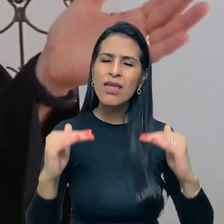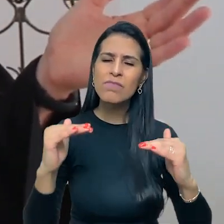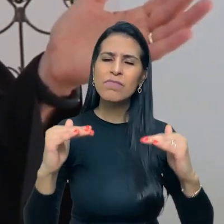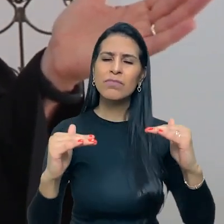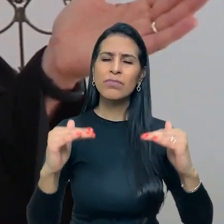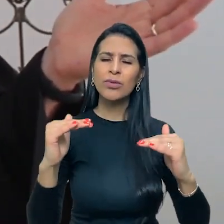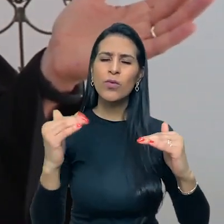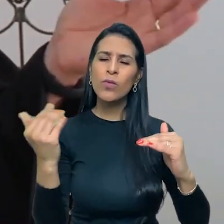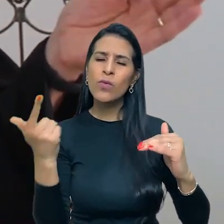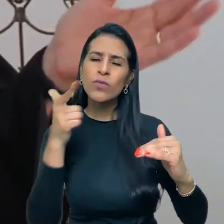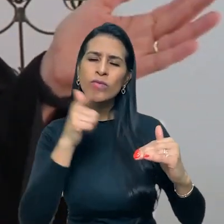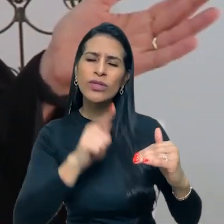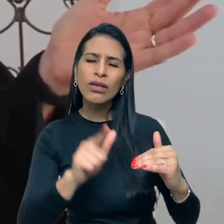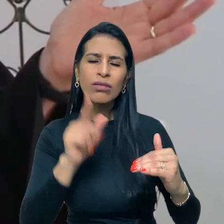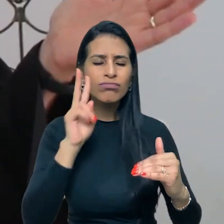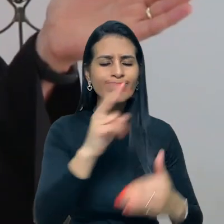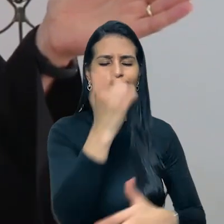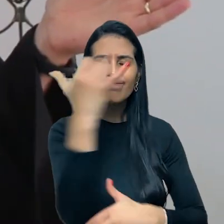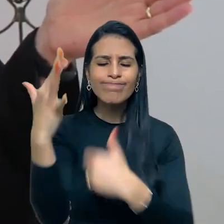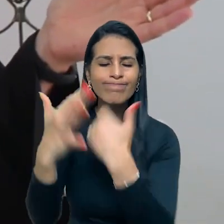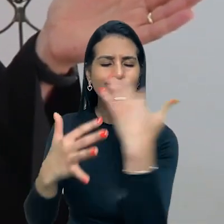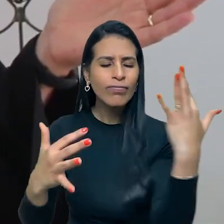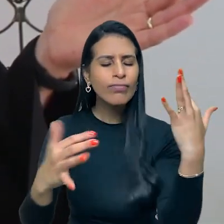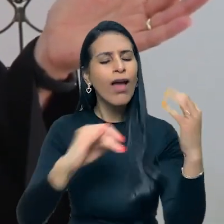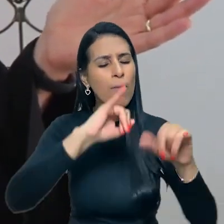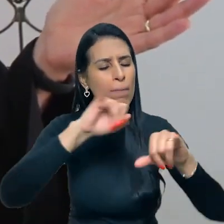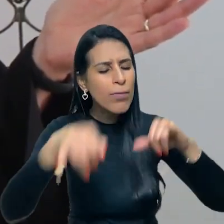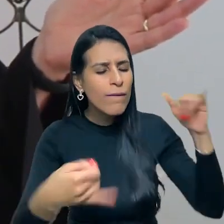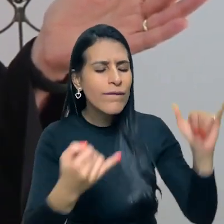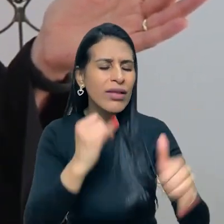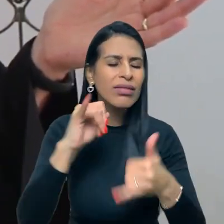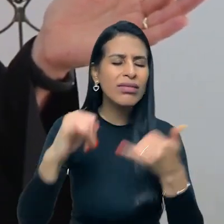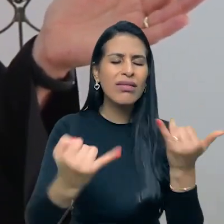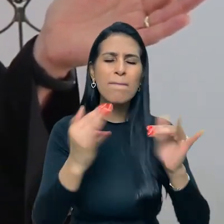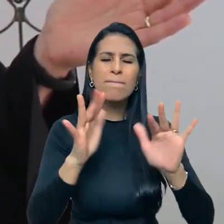da natureza sem devastá-la.